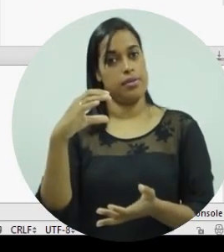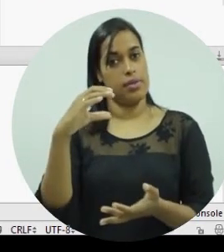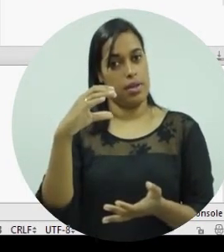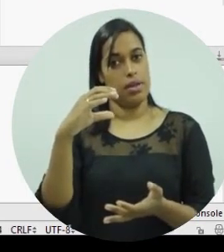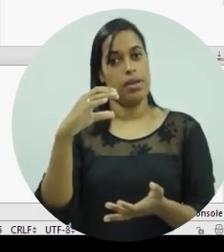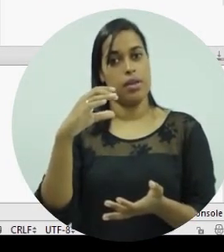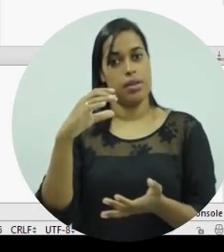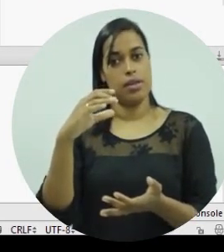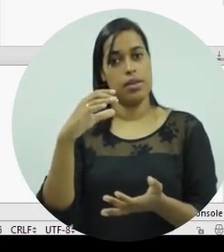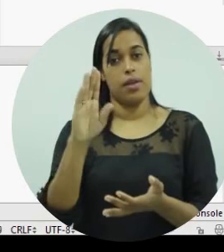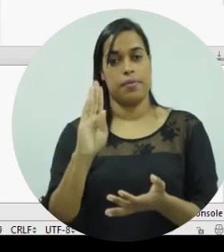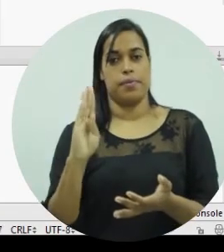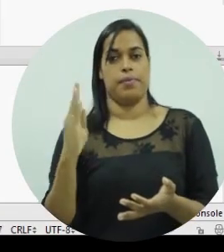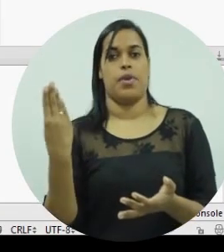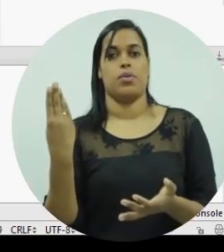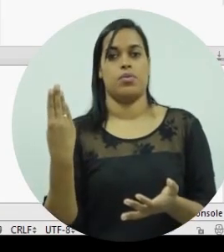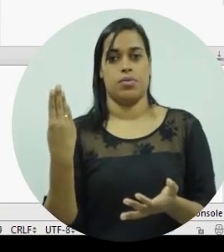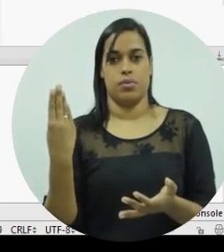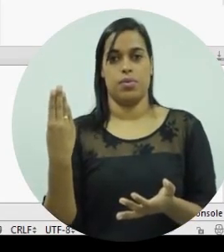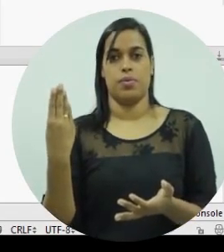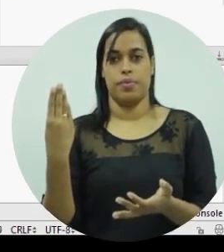é false,